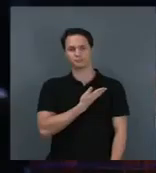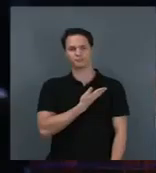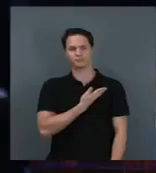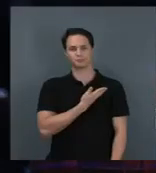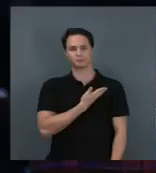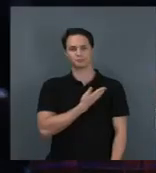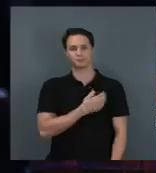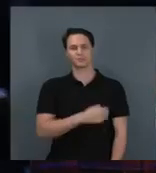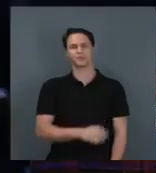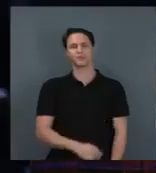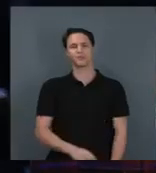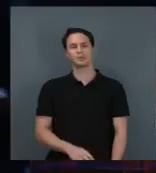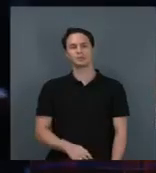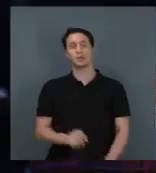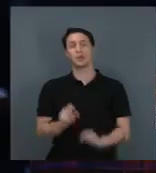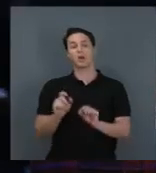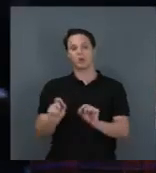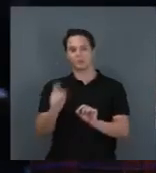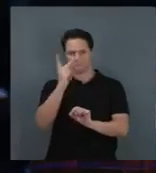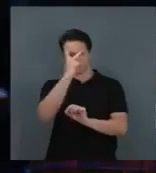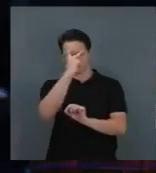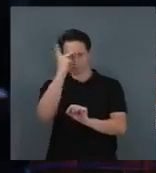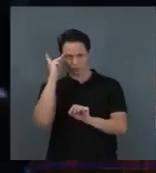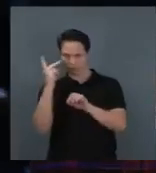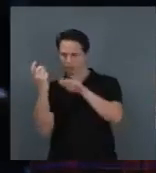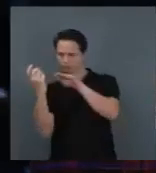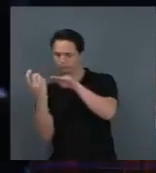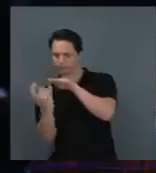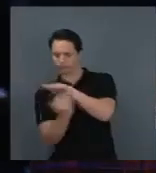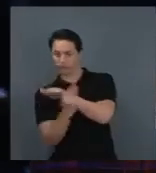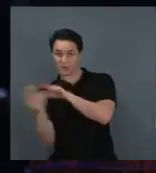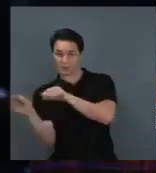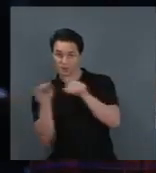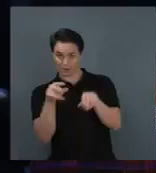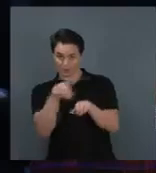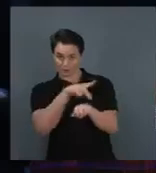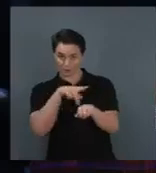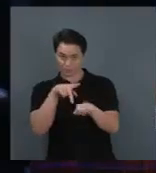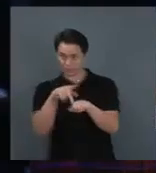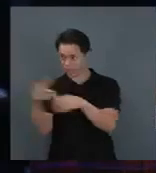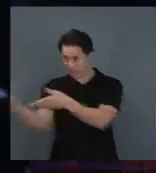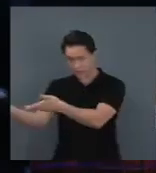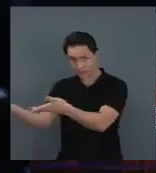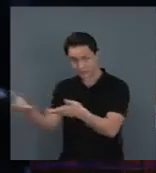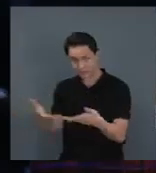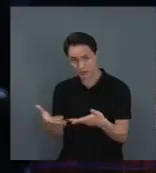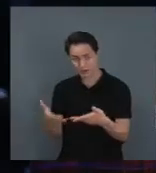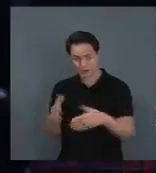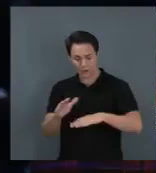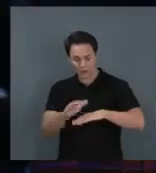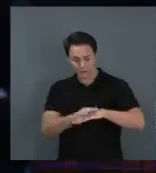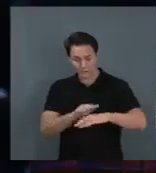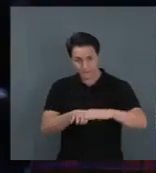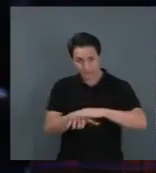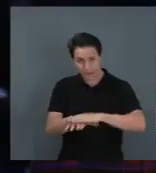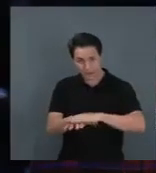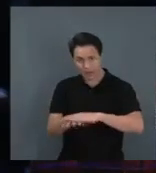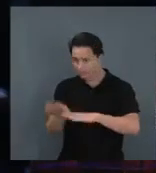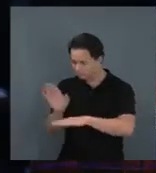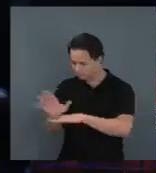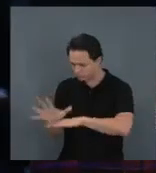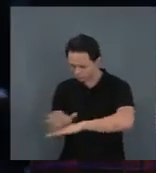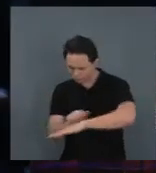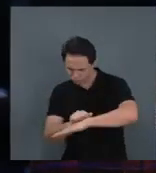Lavou os pés de imigrantes, lavou os pés de prisioneiros, mulheres,